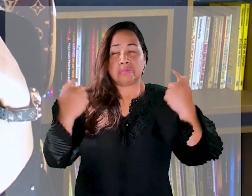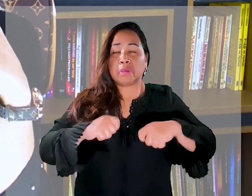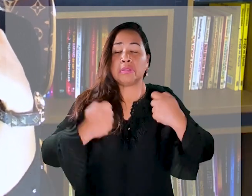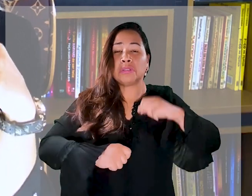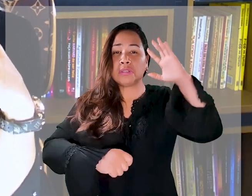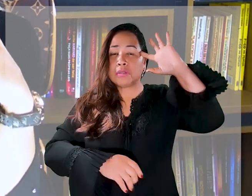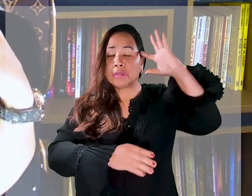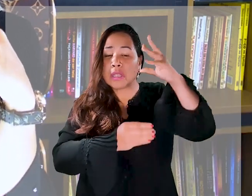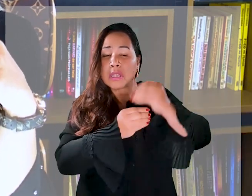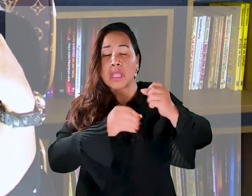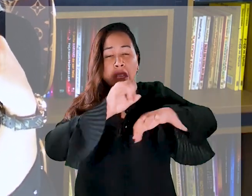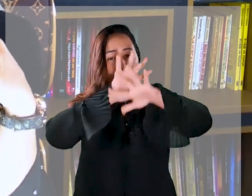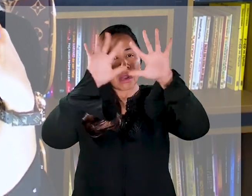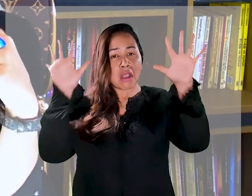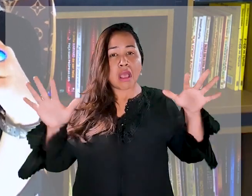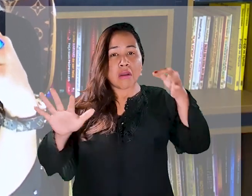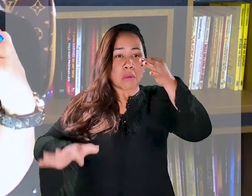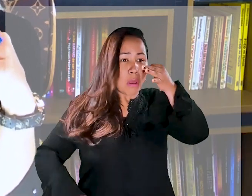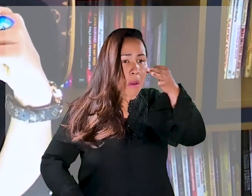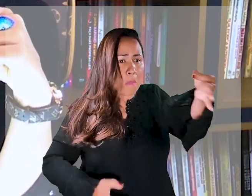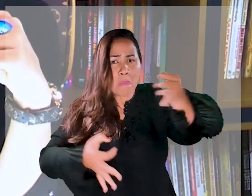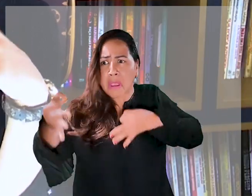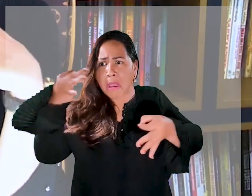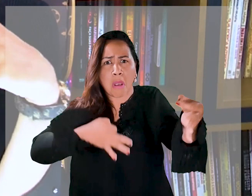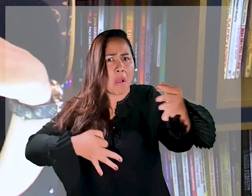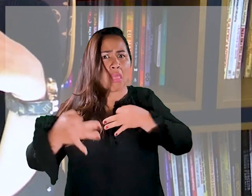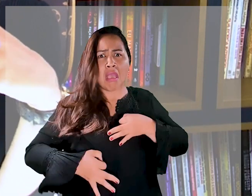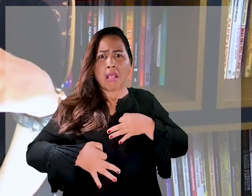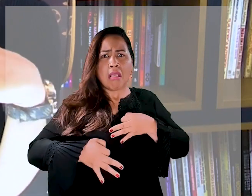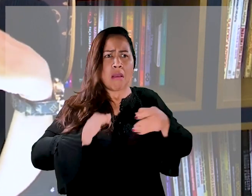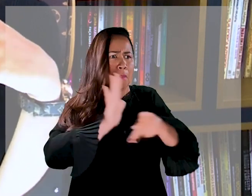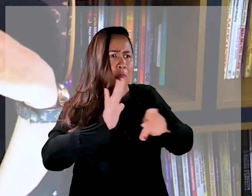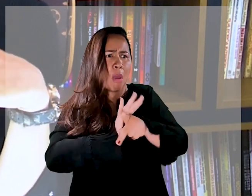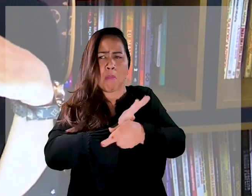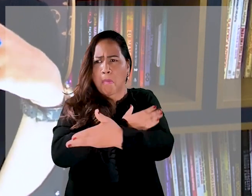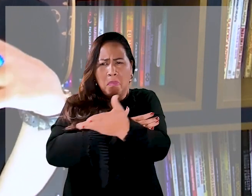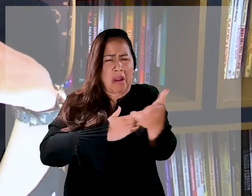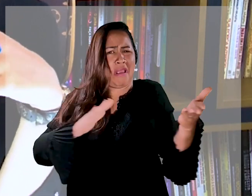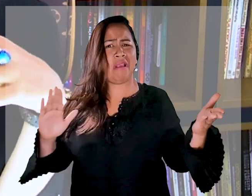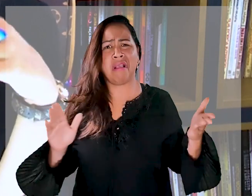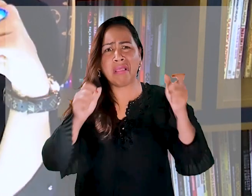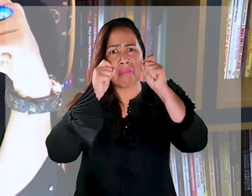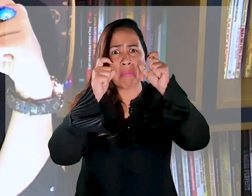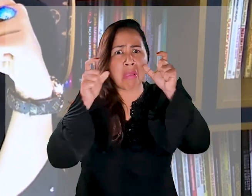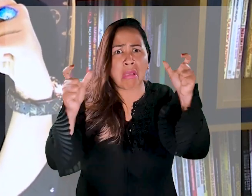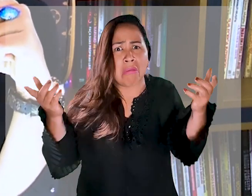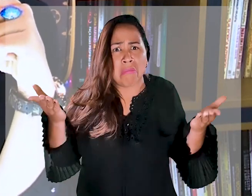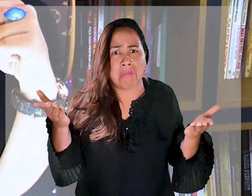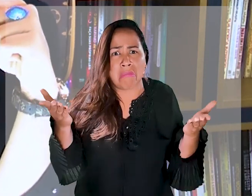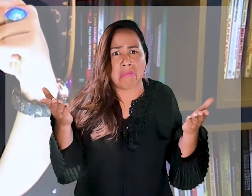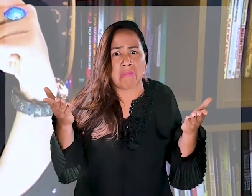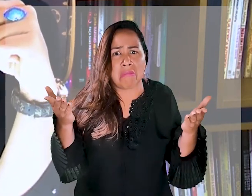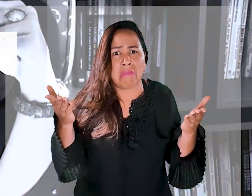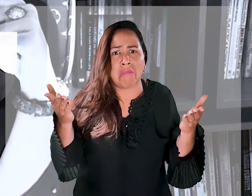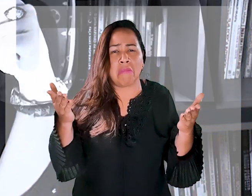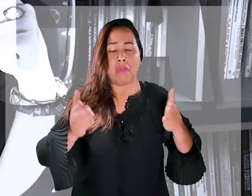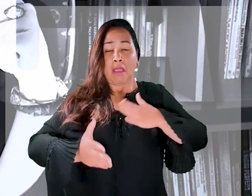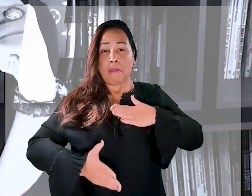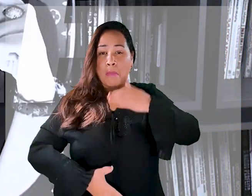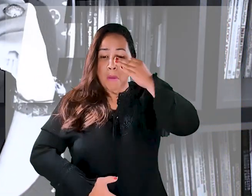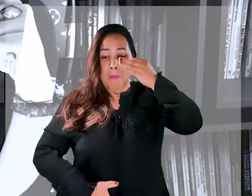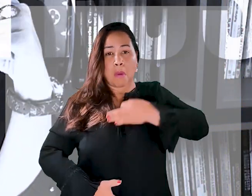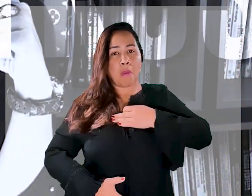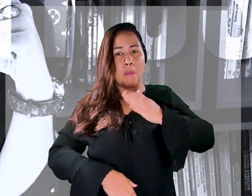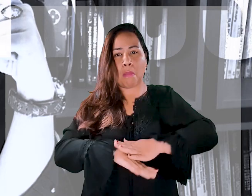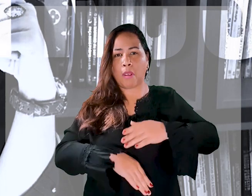que a opinião delas interessa apenas para elas. Não perca o teu tempo opinando na vida dos outros. Uma vez que você